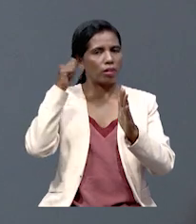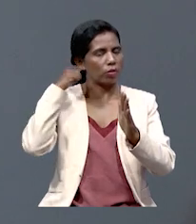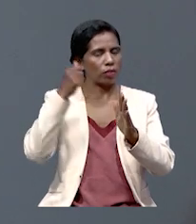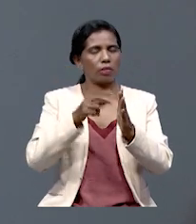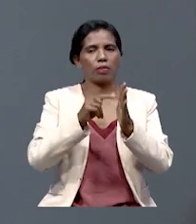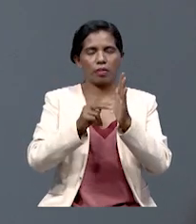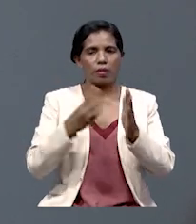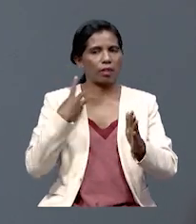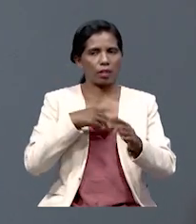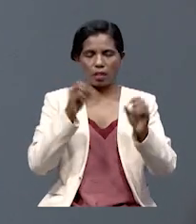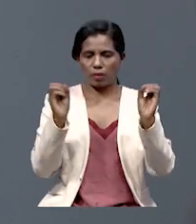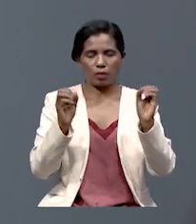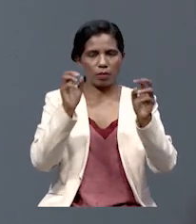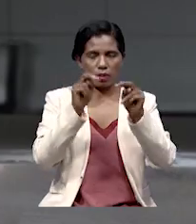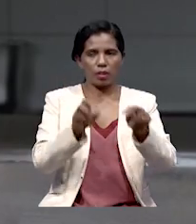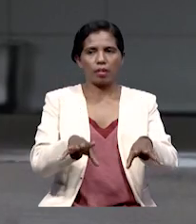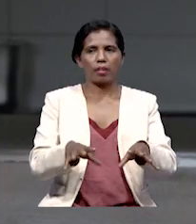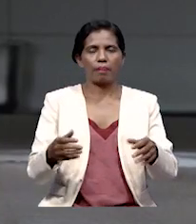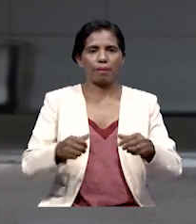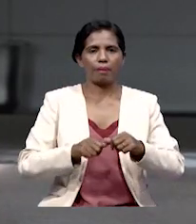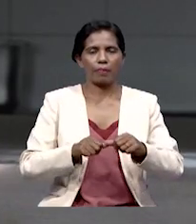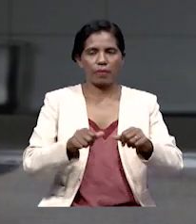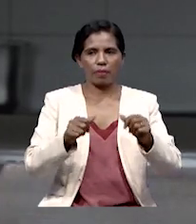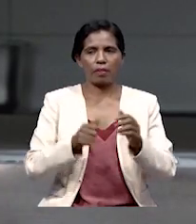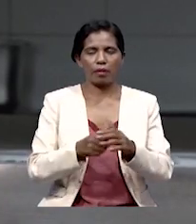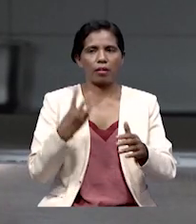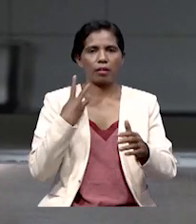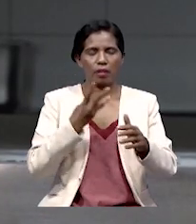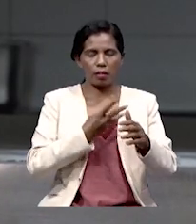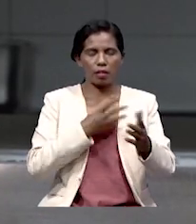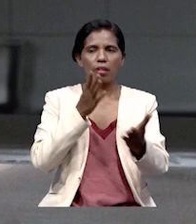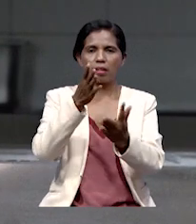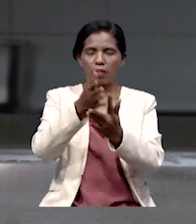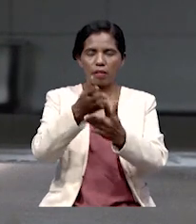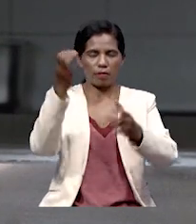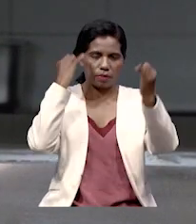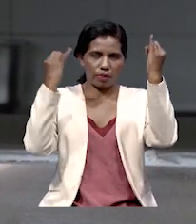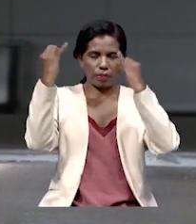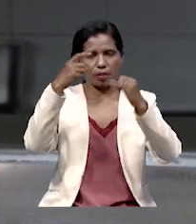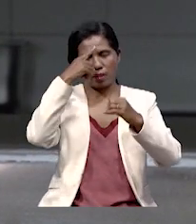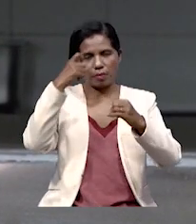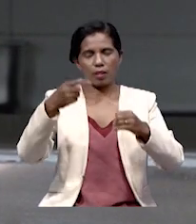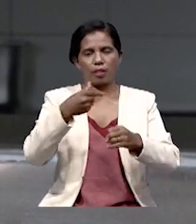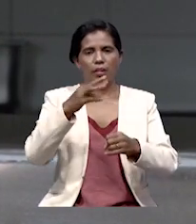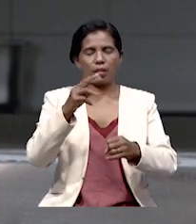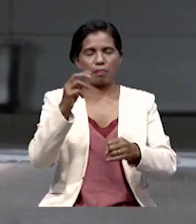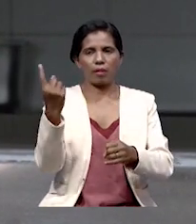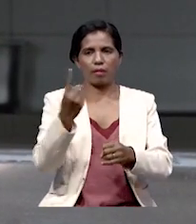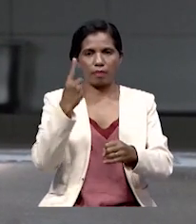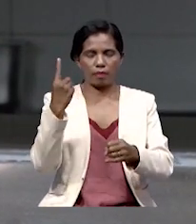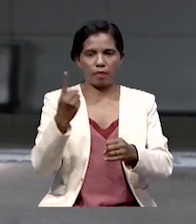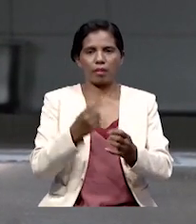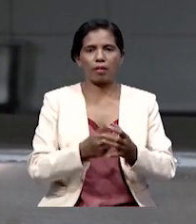lakue atu husi kela sirap mesa. Iha sirap nia luta ba aseso ba informasaun. Tamane GMN sempre aposta nia posisaun